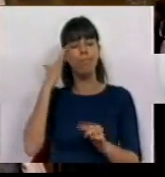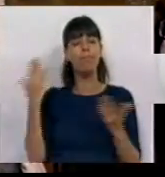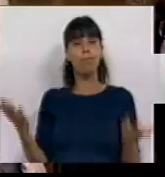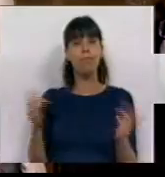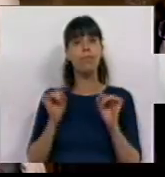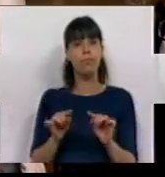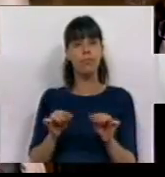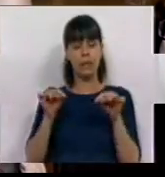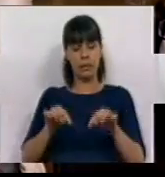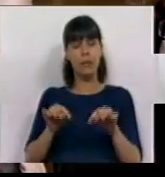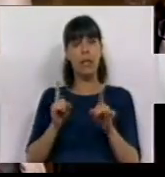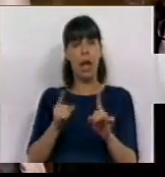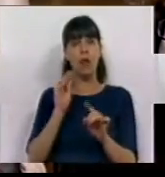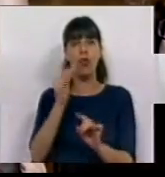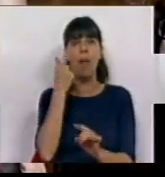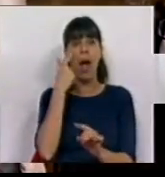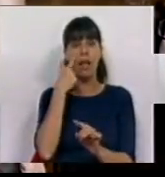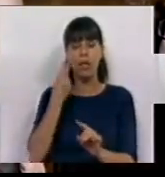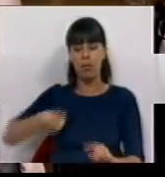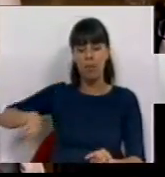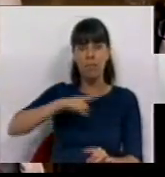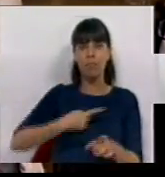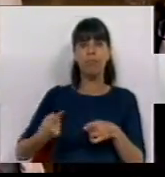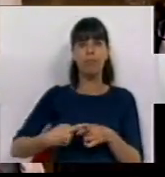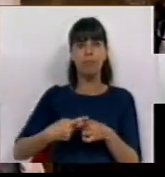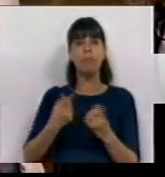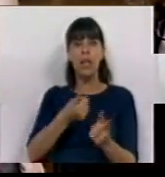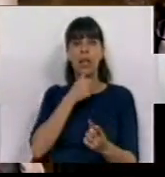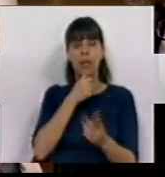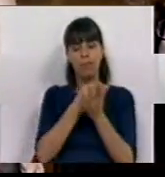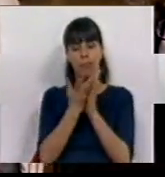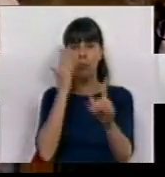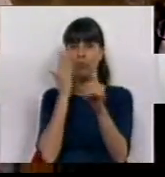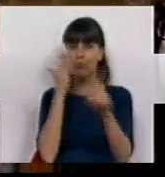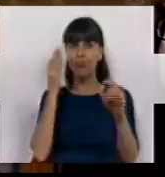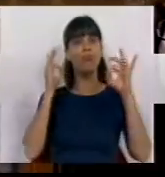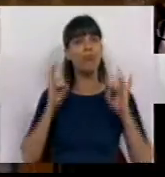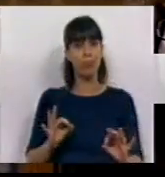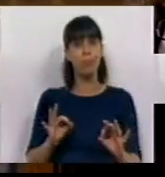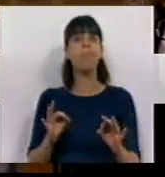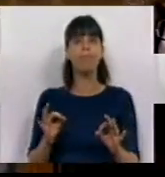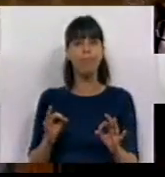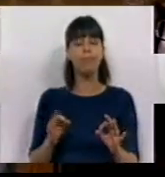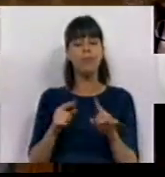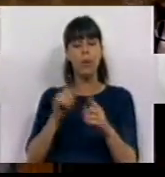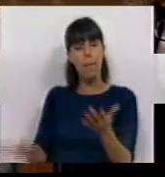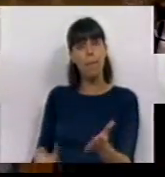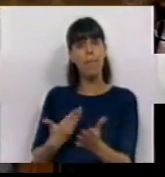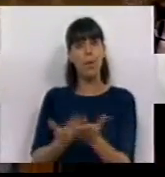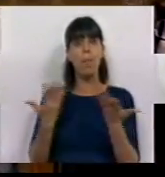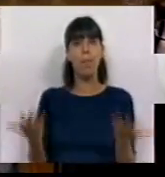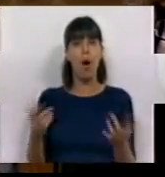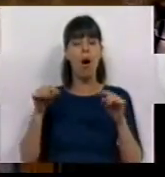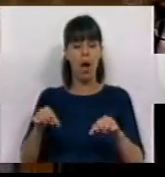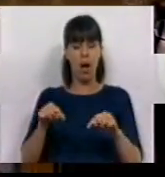por isso que este é um alerta que nos deve mobilizar para a tomada de medidas concretas e por isso as propostas que